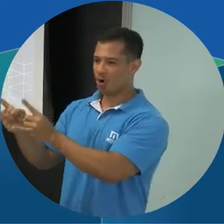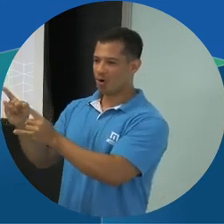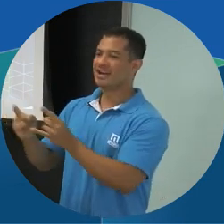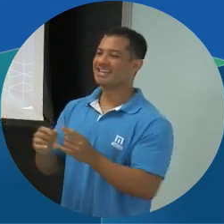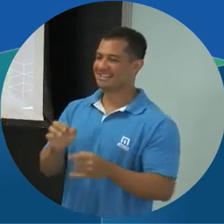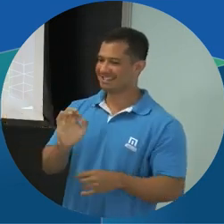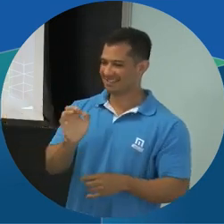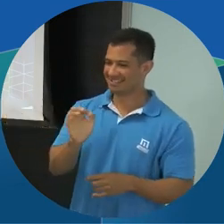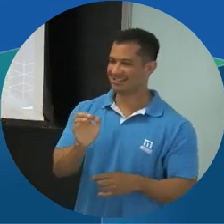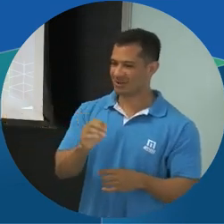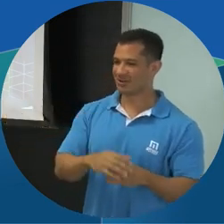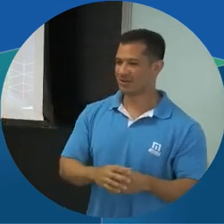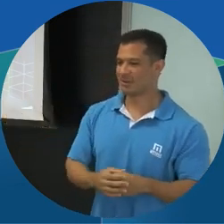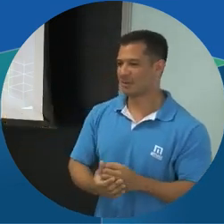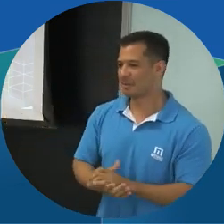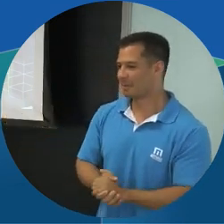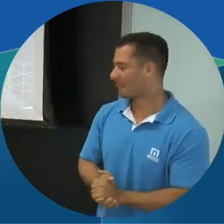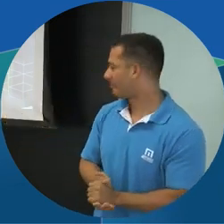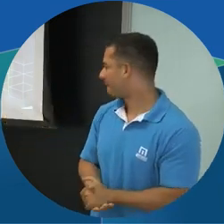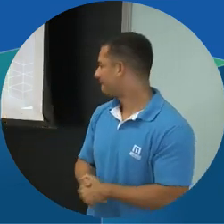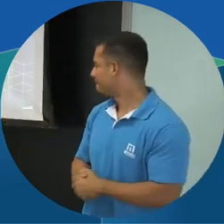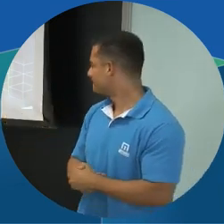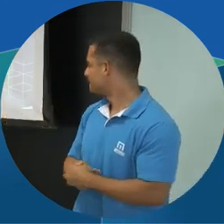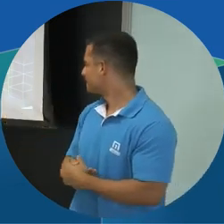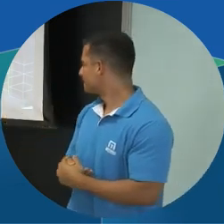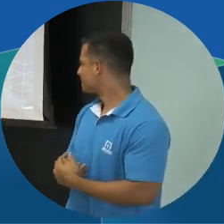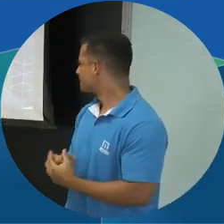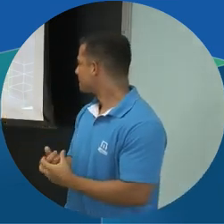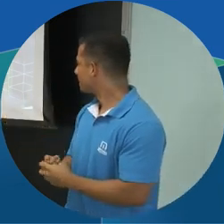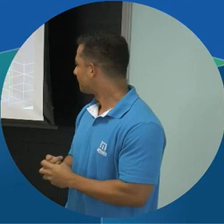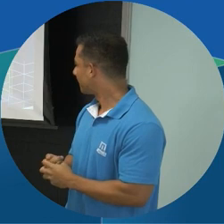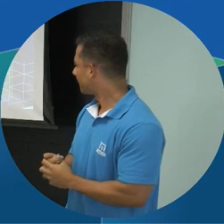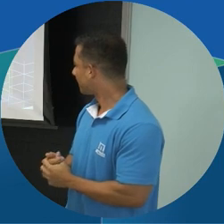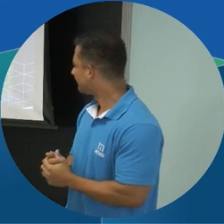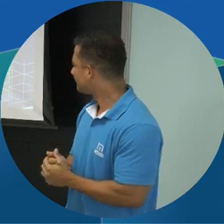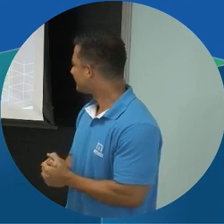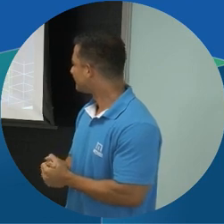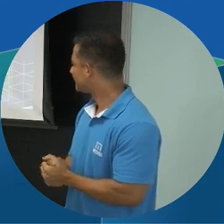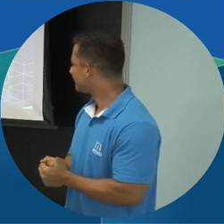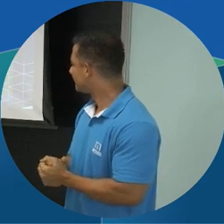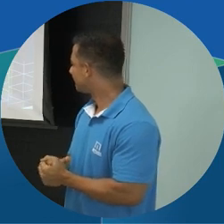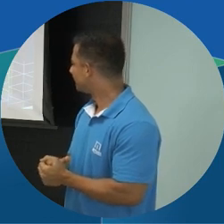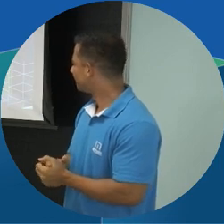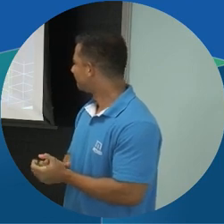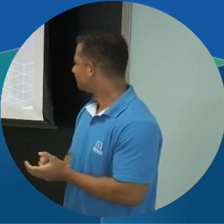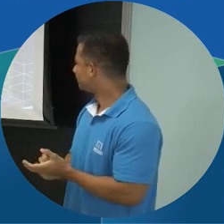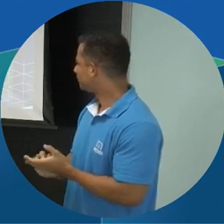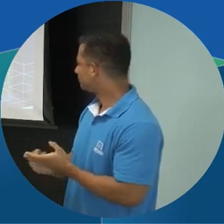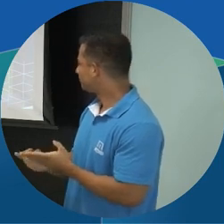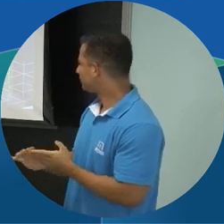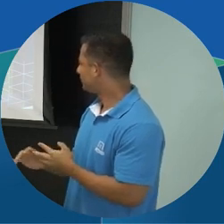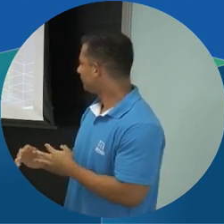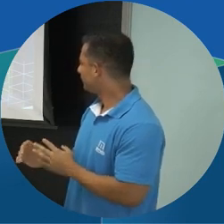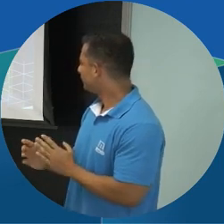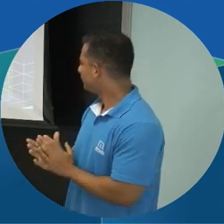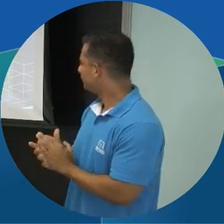Recuperação estrutural, a gente recupera, esse aqui é um bloco, foi um case que o Gustavo apresentou ontem.